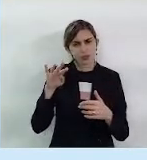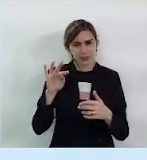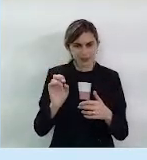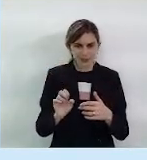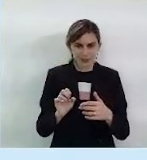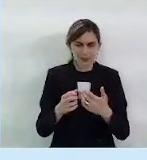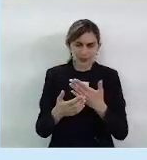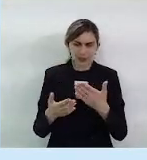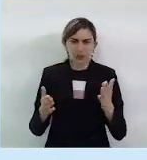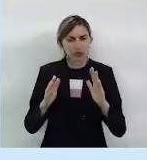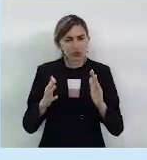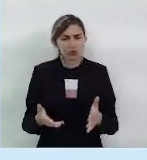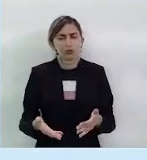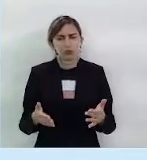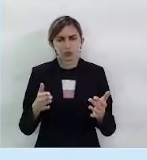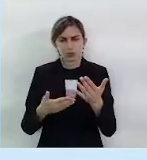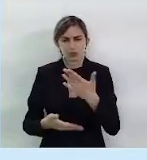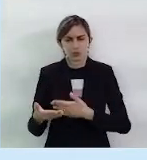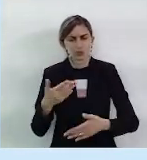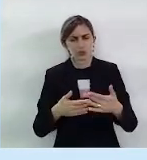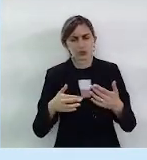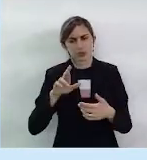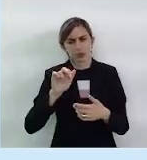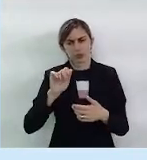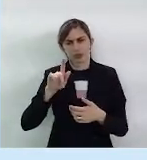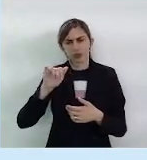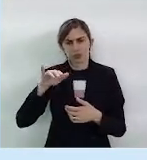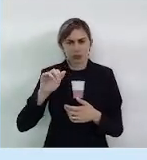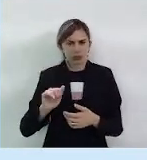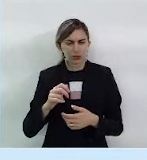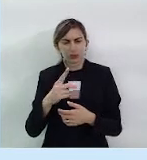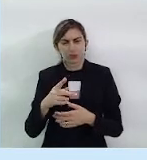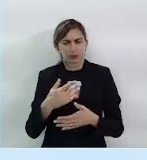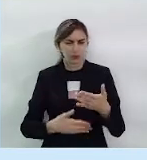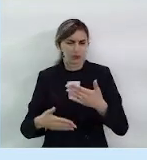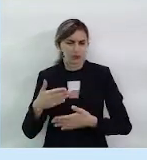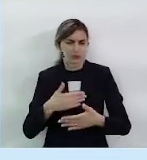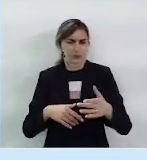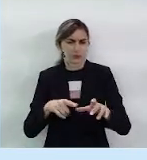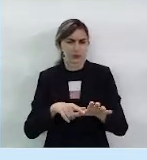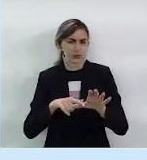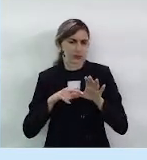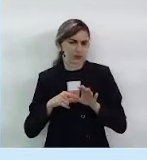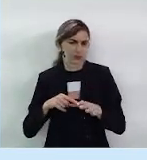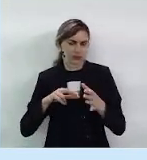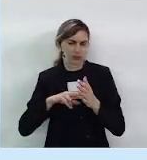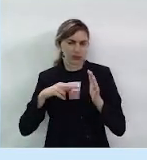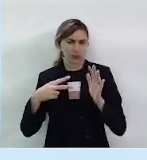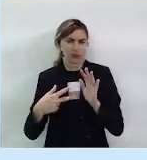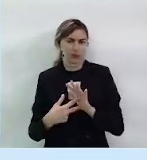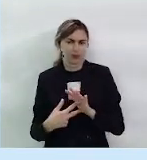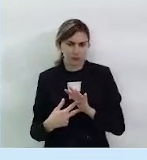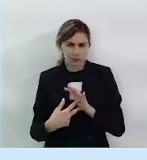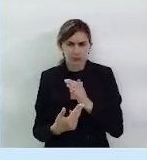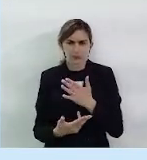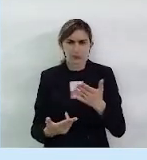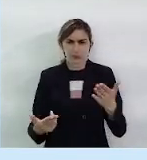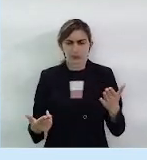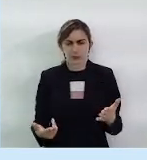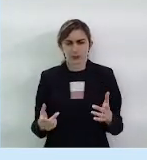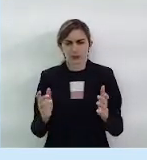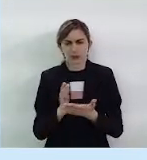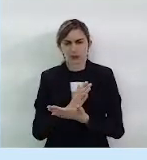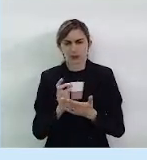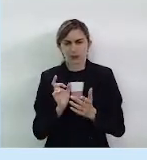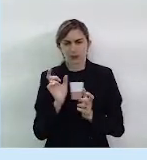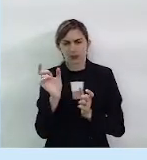determinantes. Já com relação à regência, é essa relação de dependência de sentido, né? São algumas